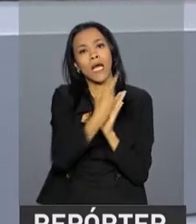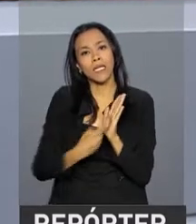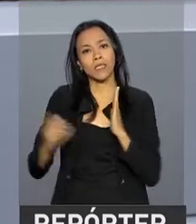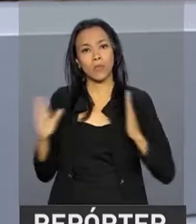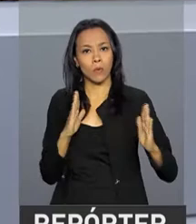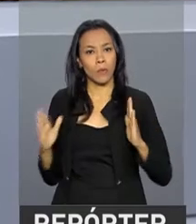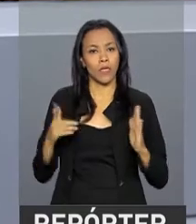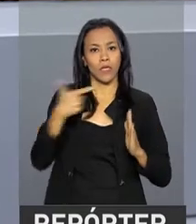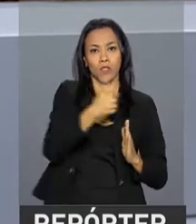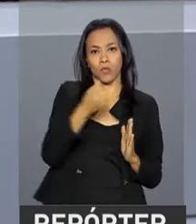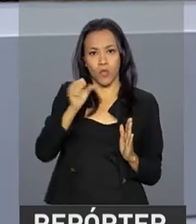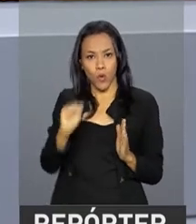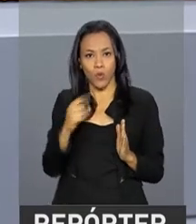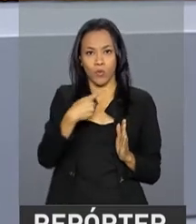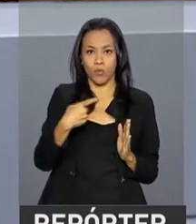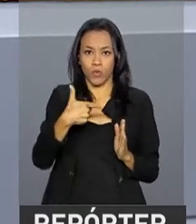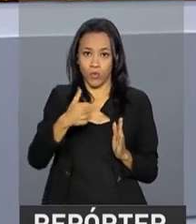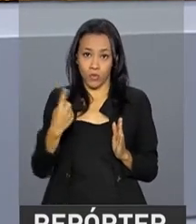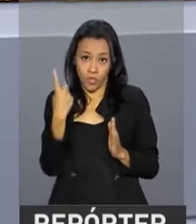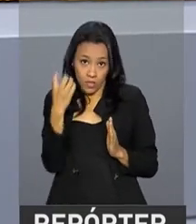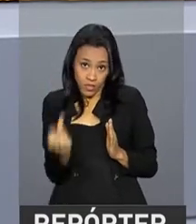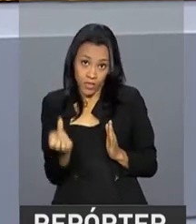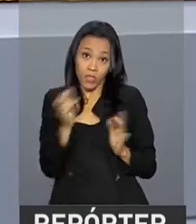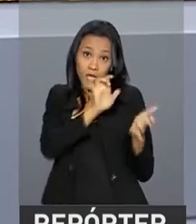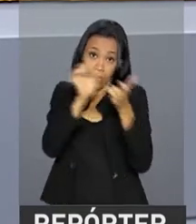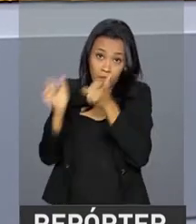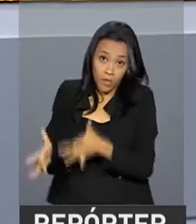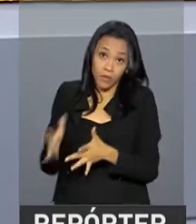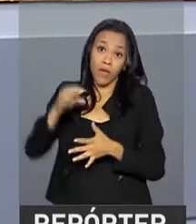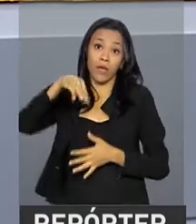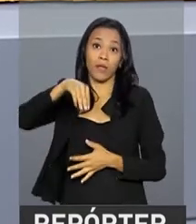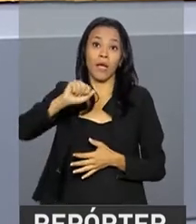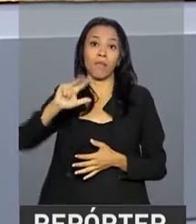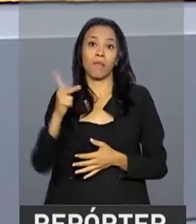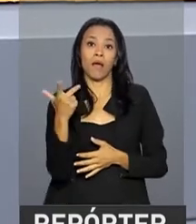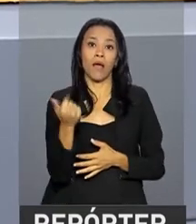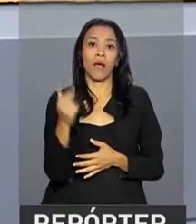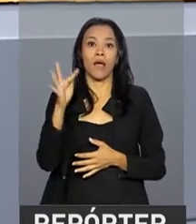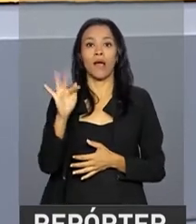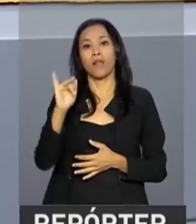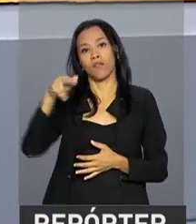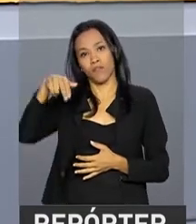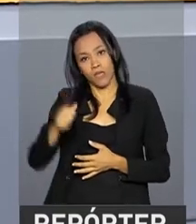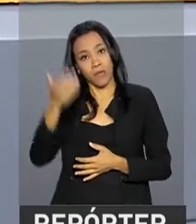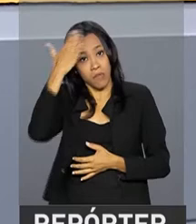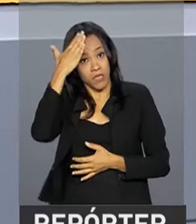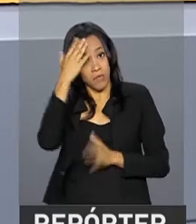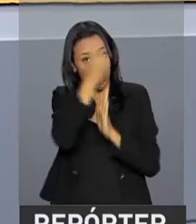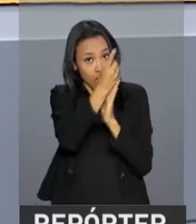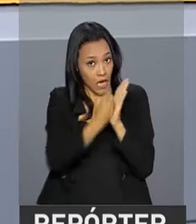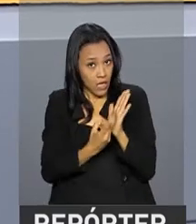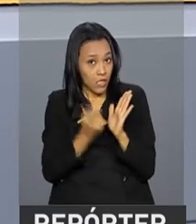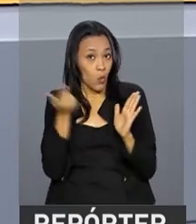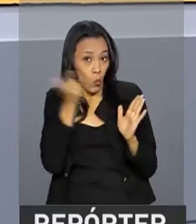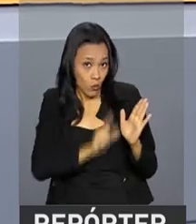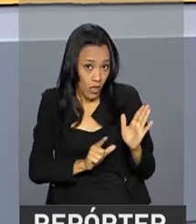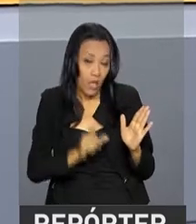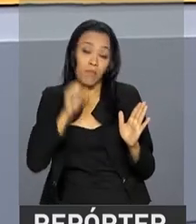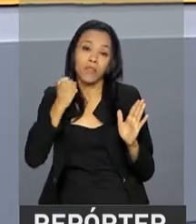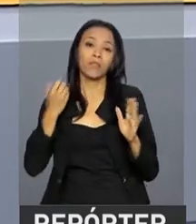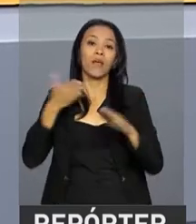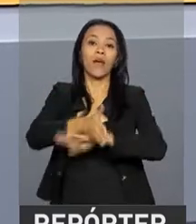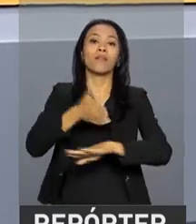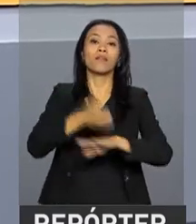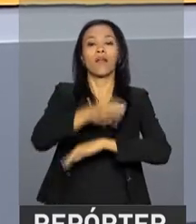2008 e 2017 e deixarão a malha fina para saber se teve a declaração liberada o contribuinte deve acessar a página da receita